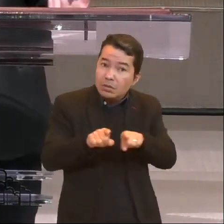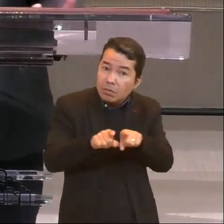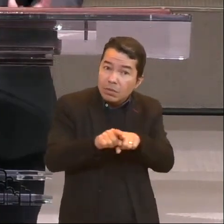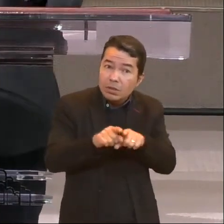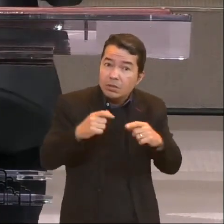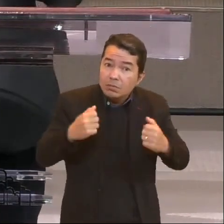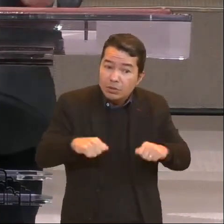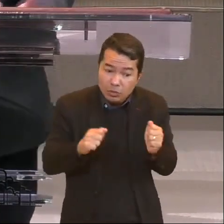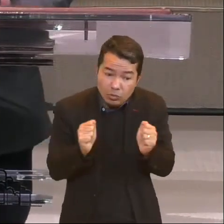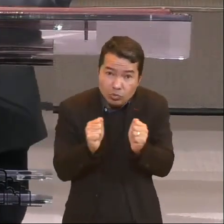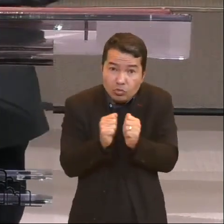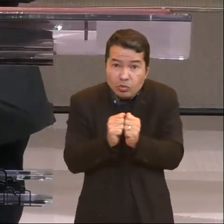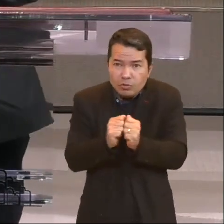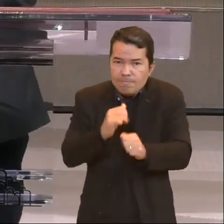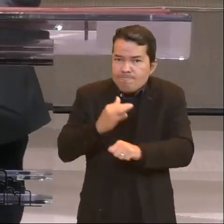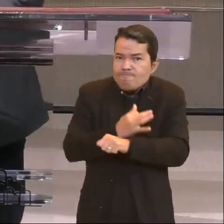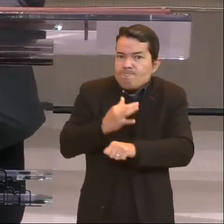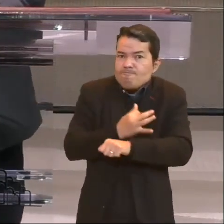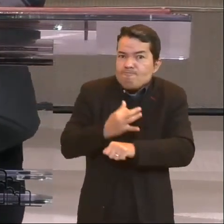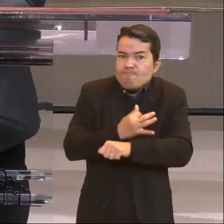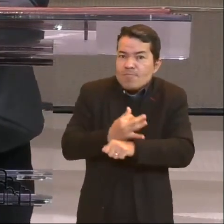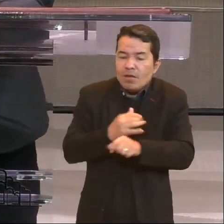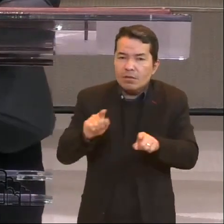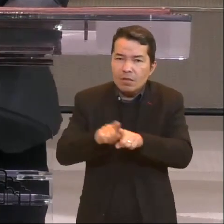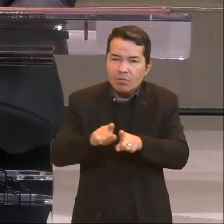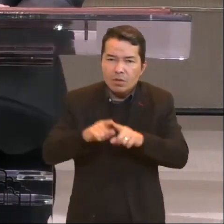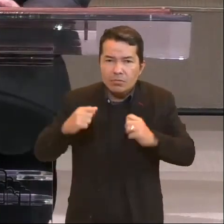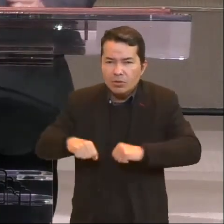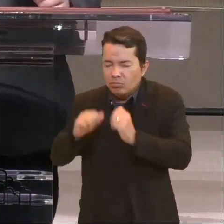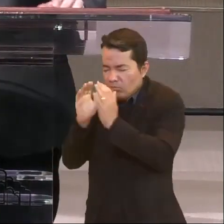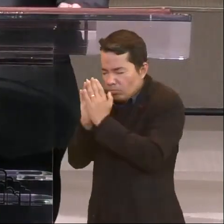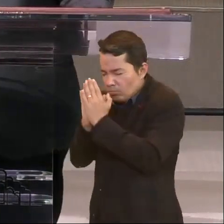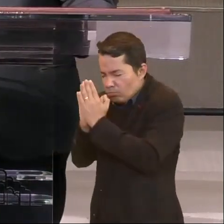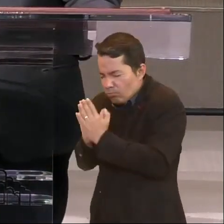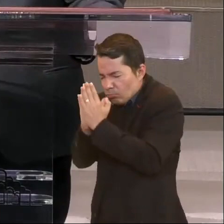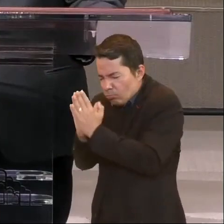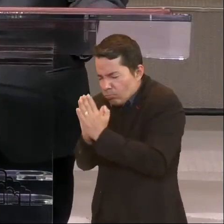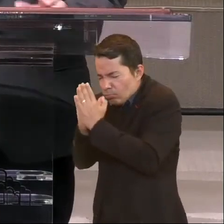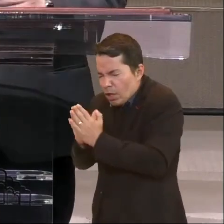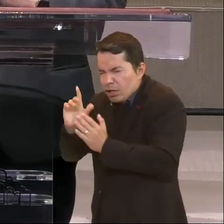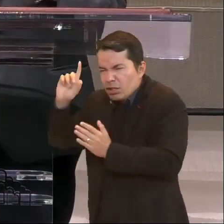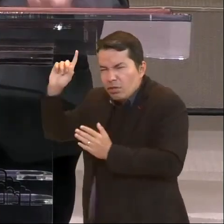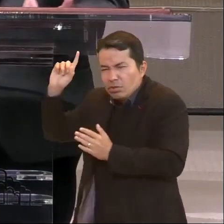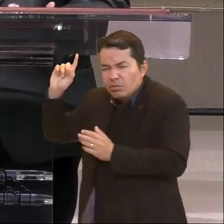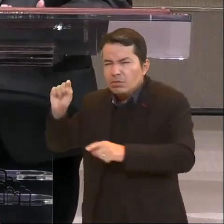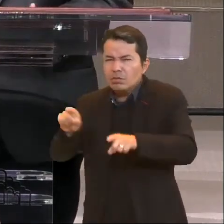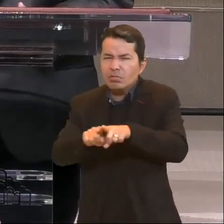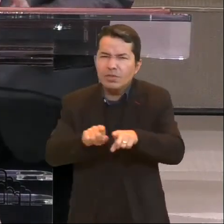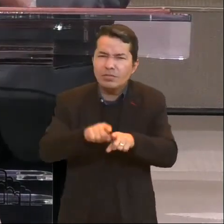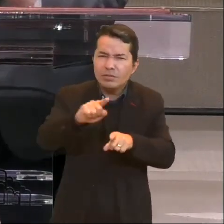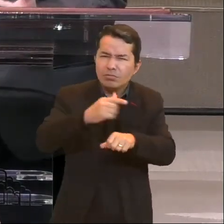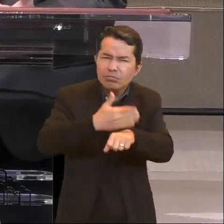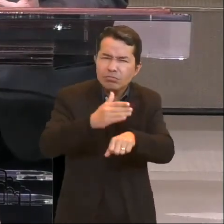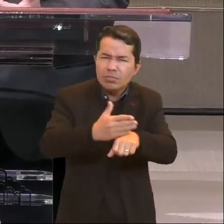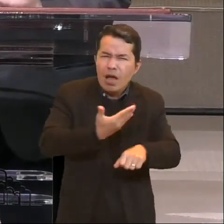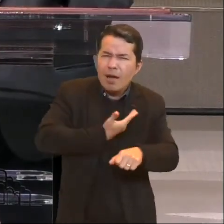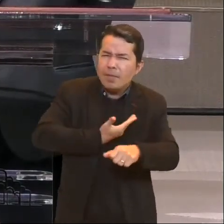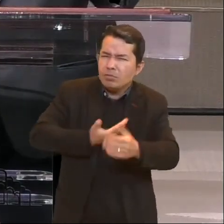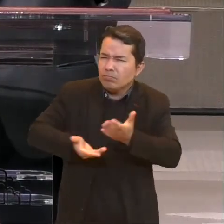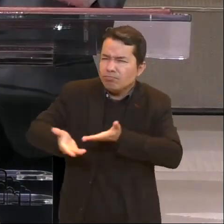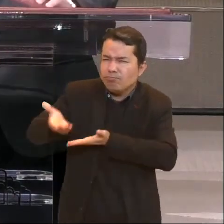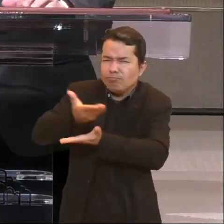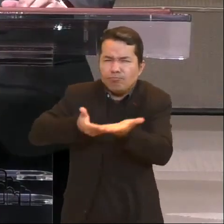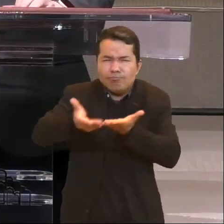juntem a perseverança, e a perseverança a devoção a Deus. A essa devoção juntem a amizade cristã, e a amizade